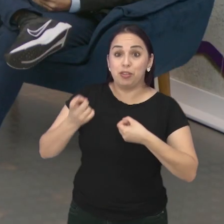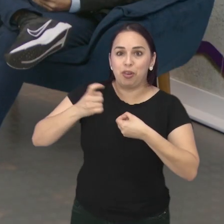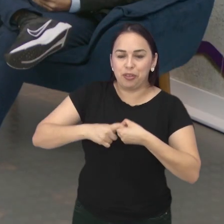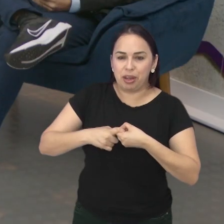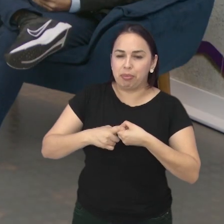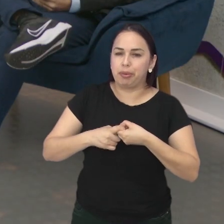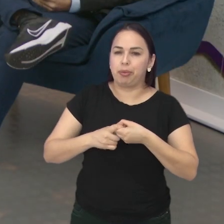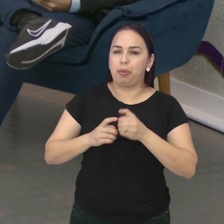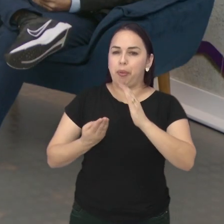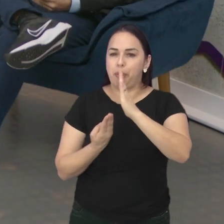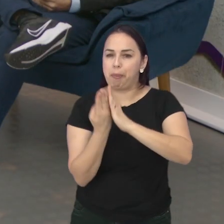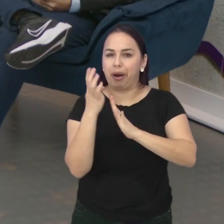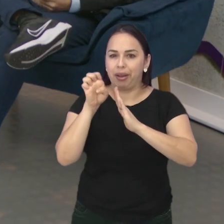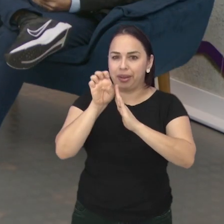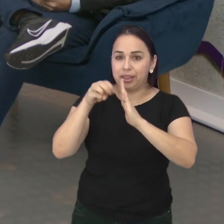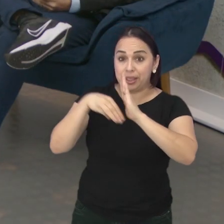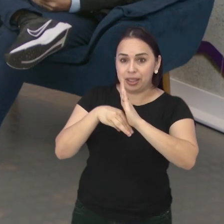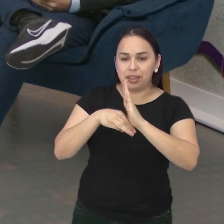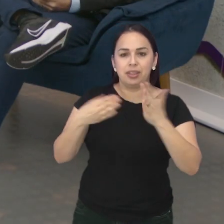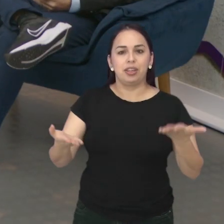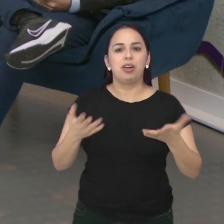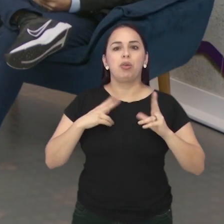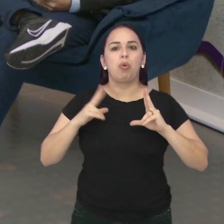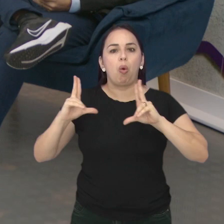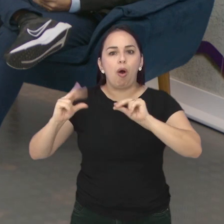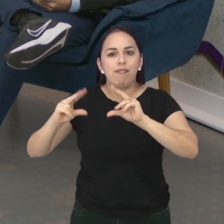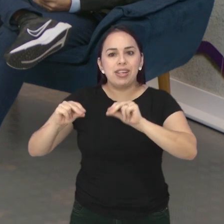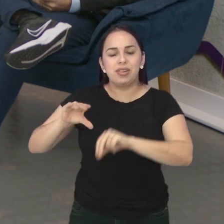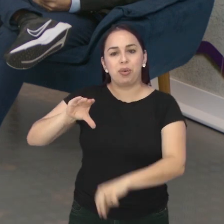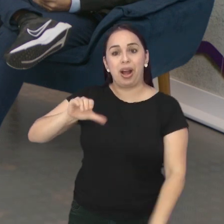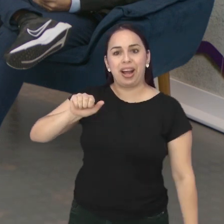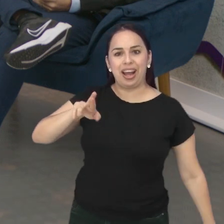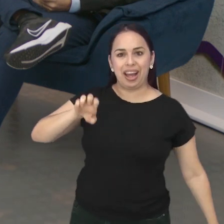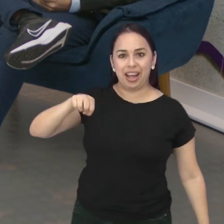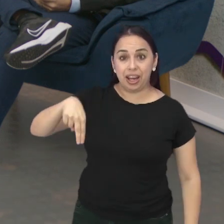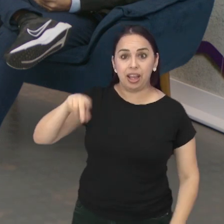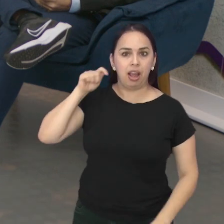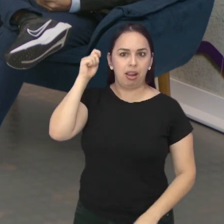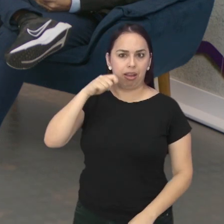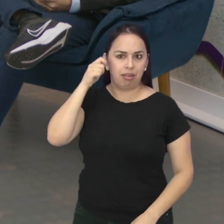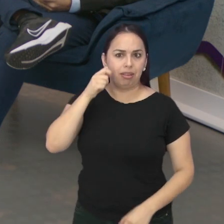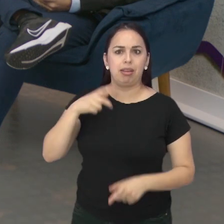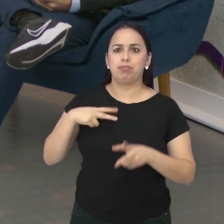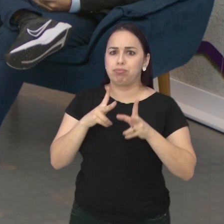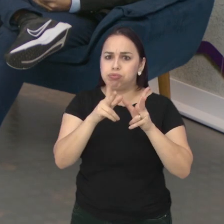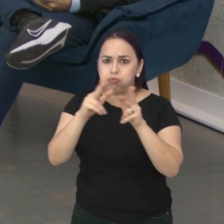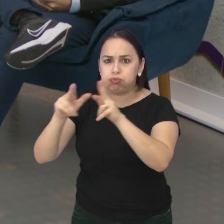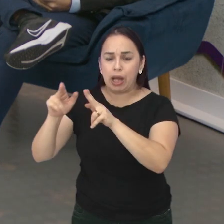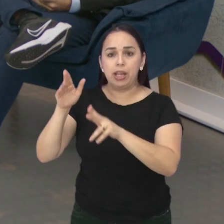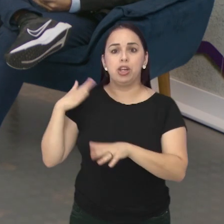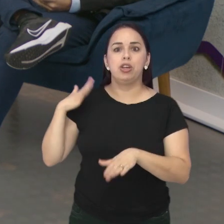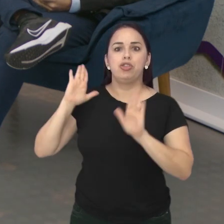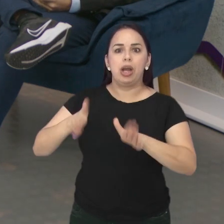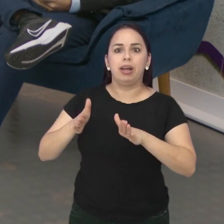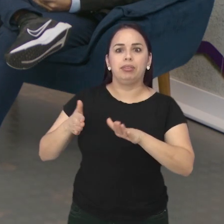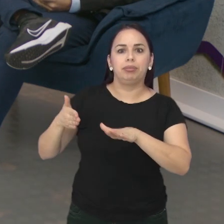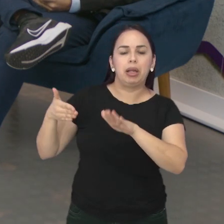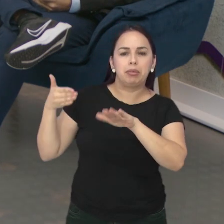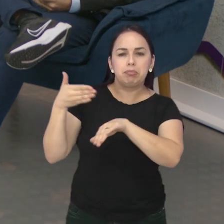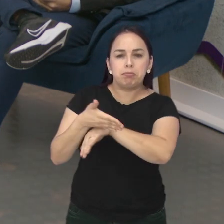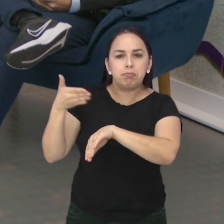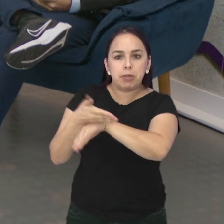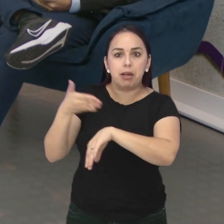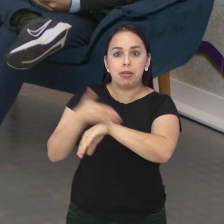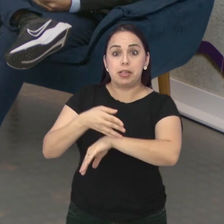Estamos de volta com Estação Mercado. Seguimos conversando com a Kari Ruaro, atriz e produtora que participou de mais de